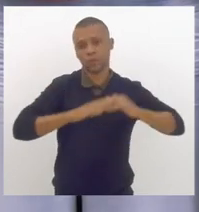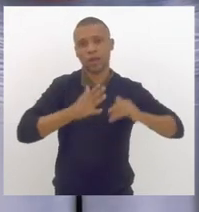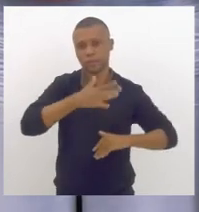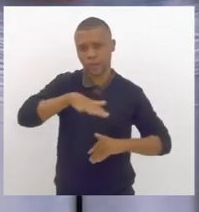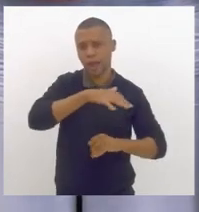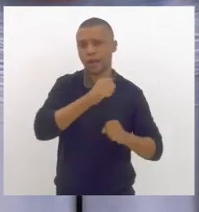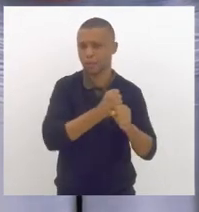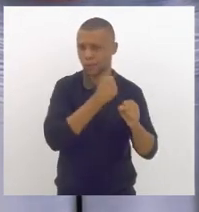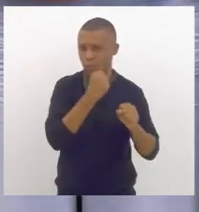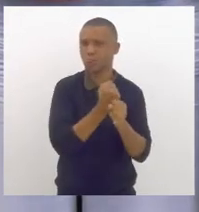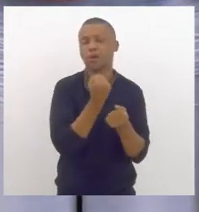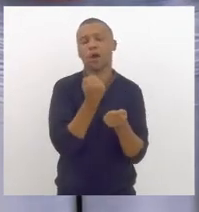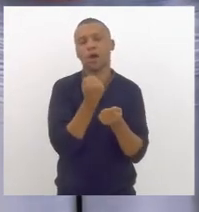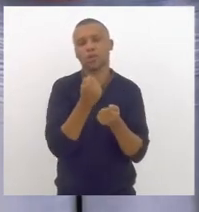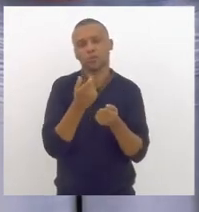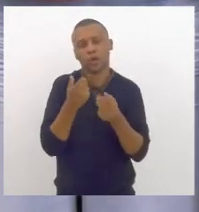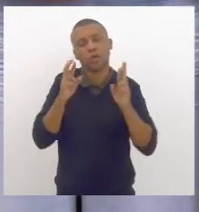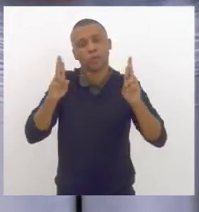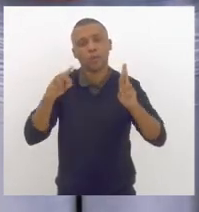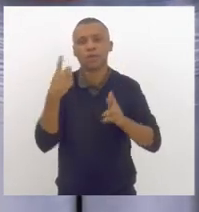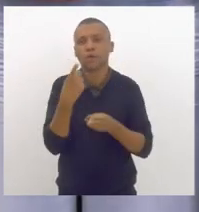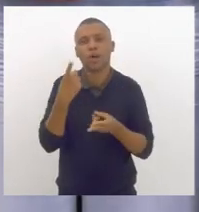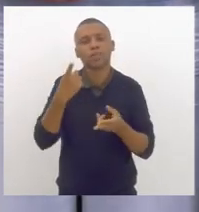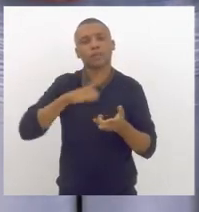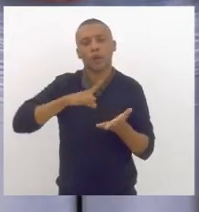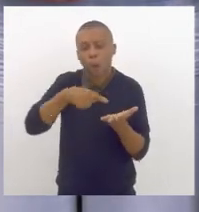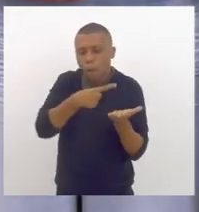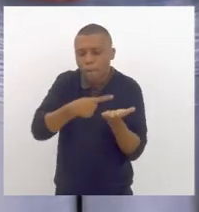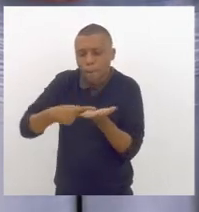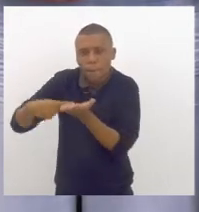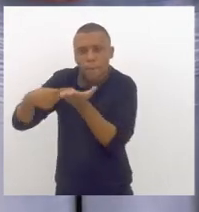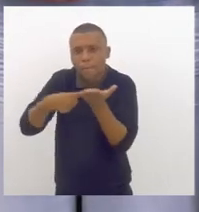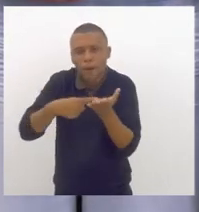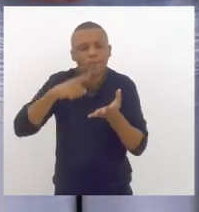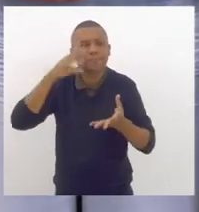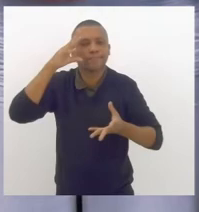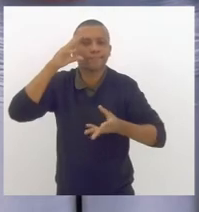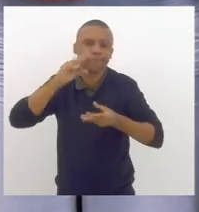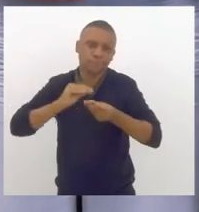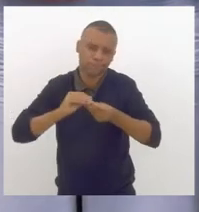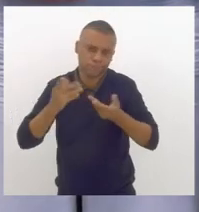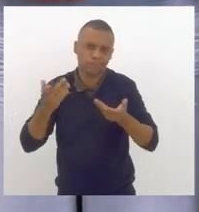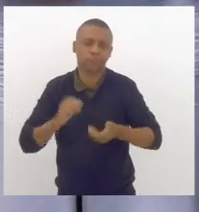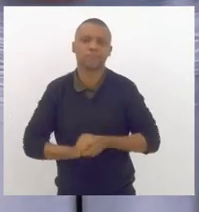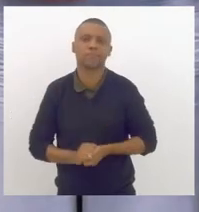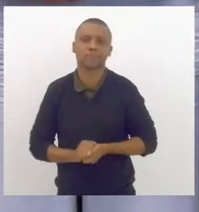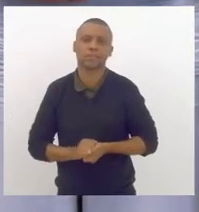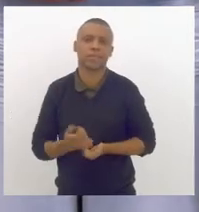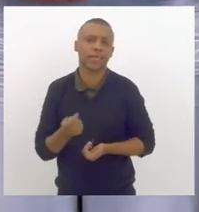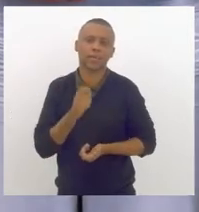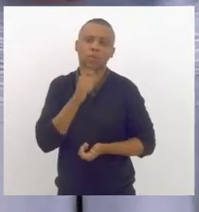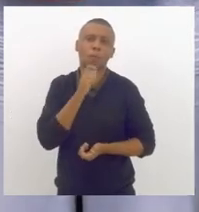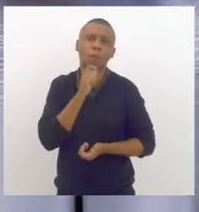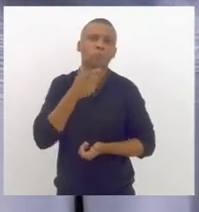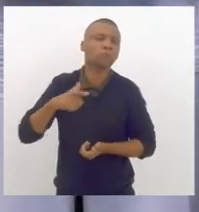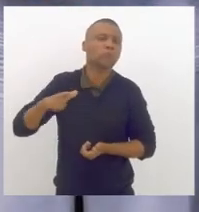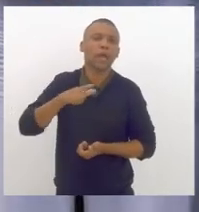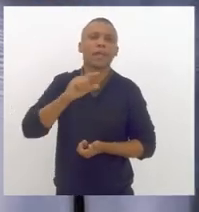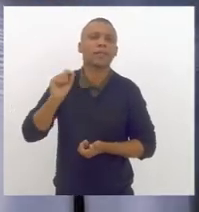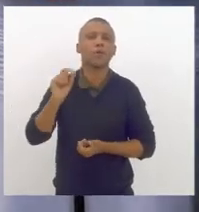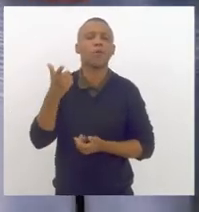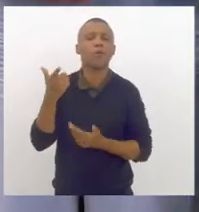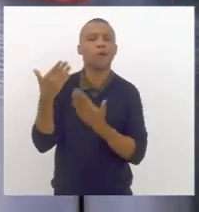bom entendimento. Tenho certeza que não há qualquer óbices do deputado Max Lemos, nem